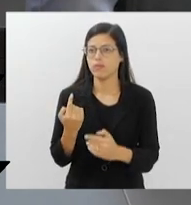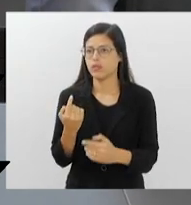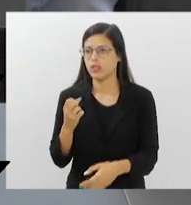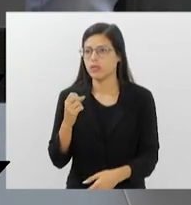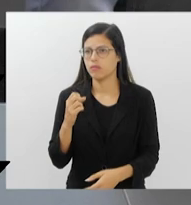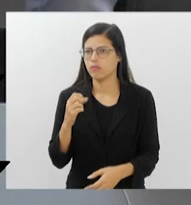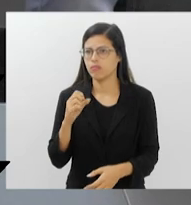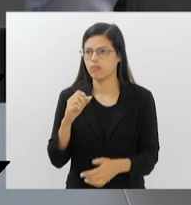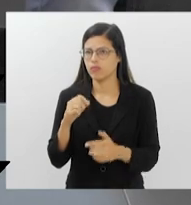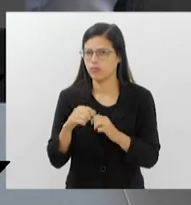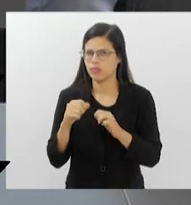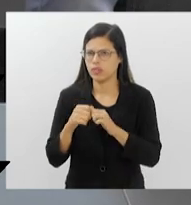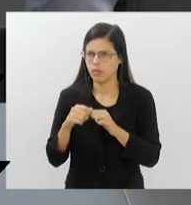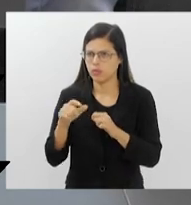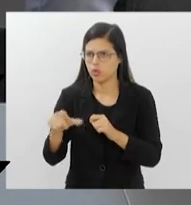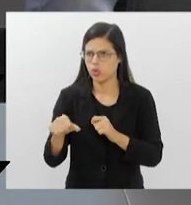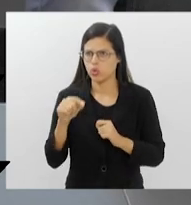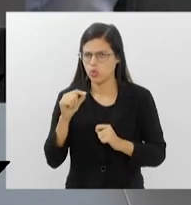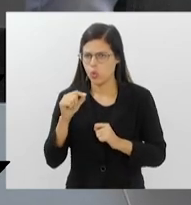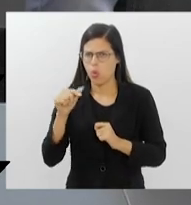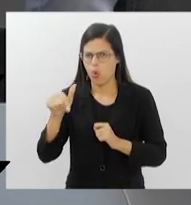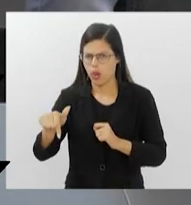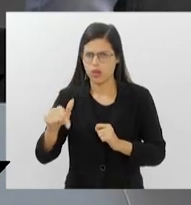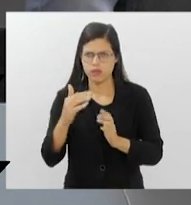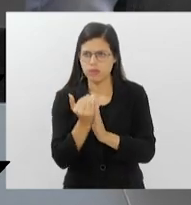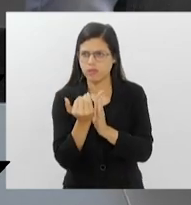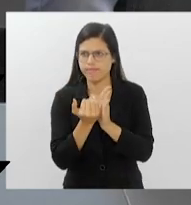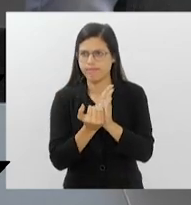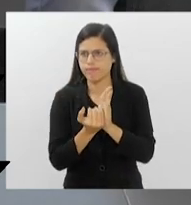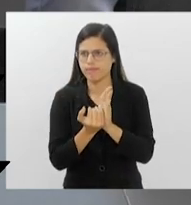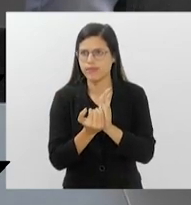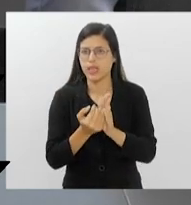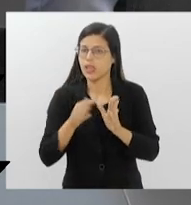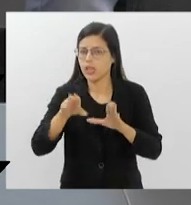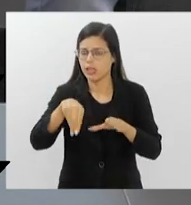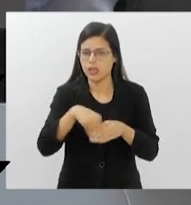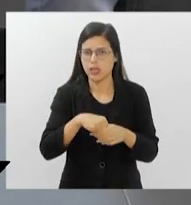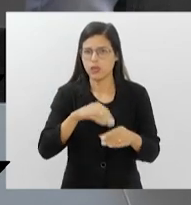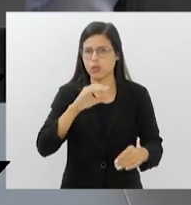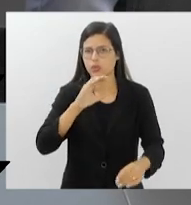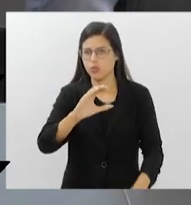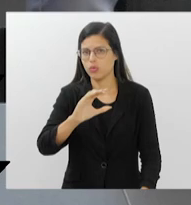cesta e tá aí faz parte do clube de desconto